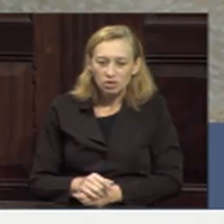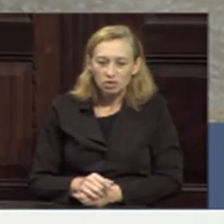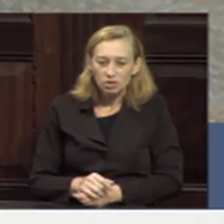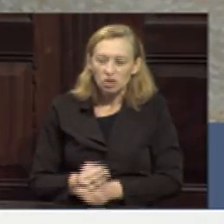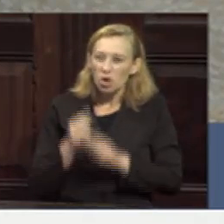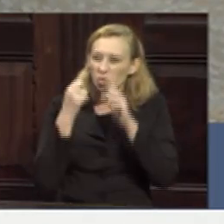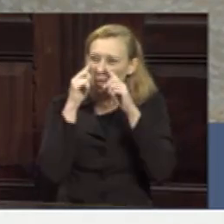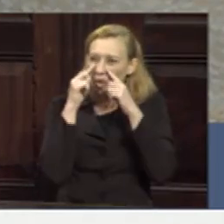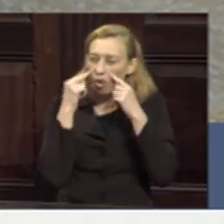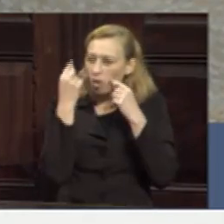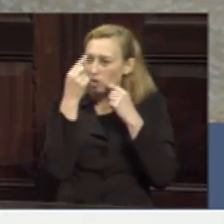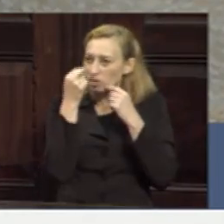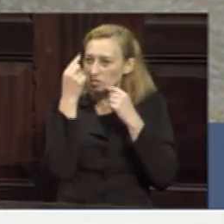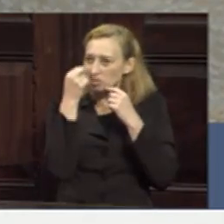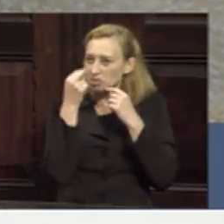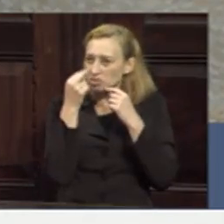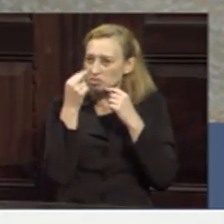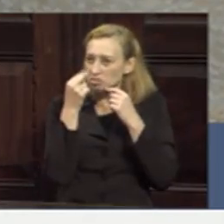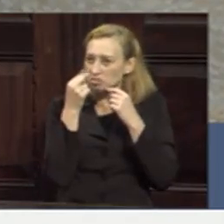e sem entendimento.